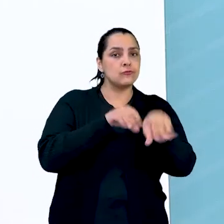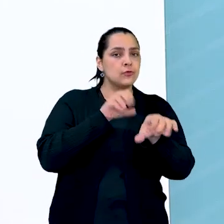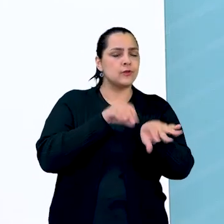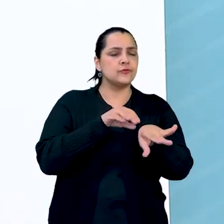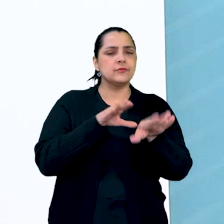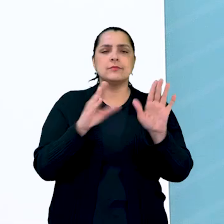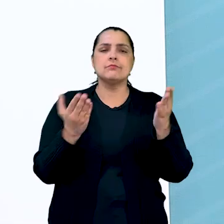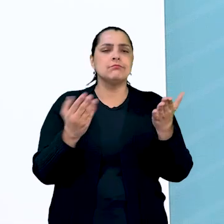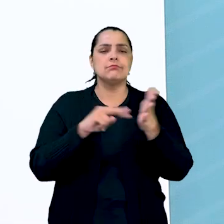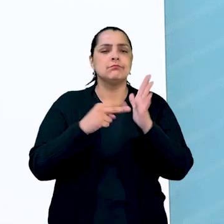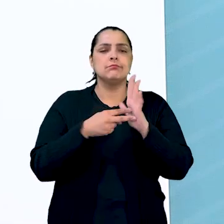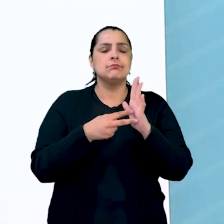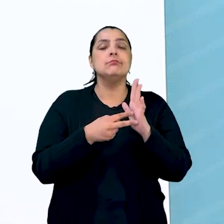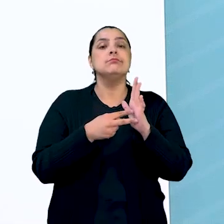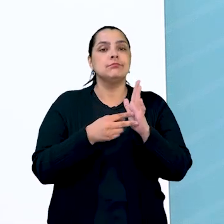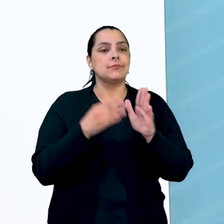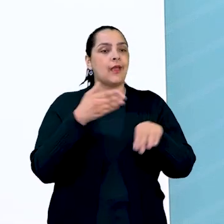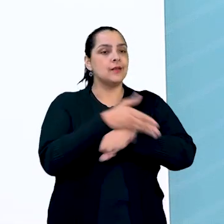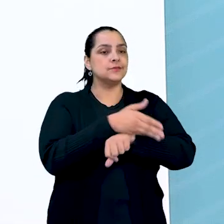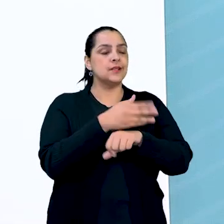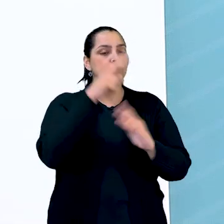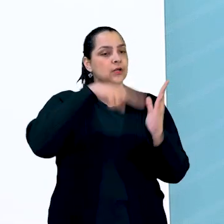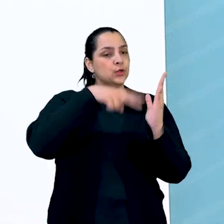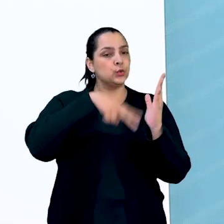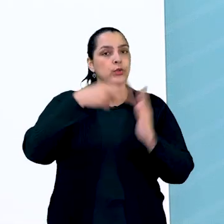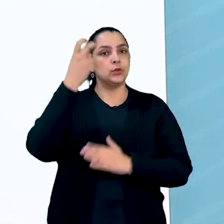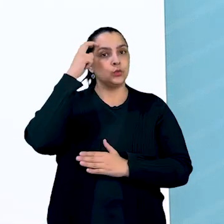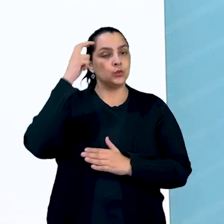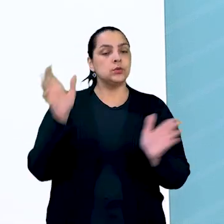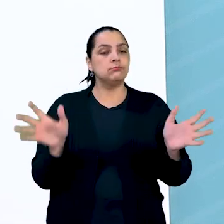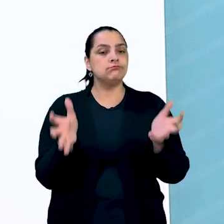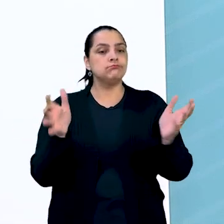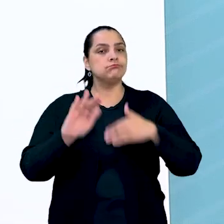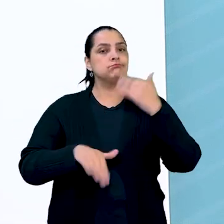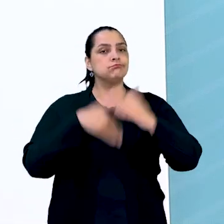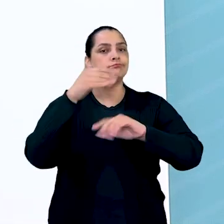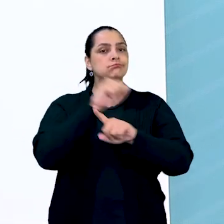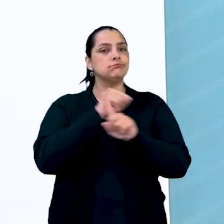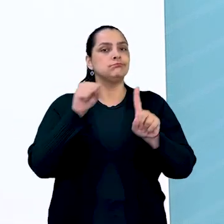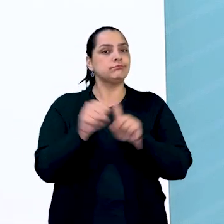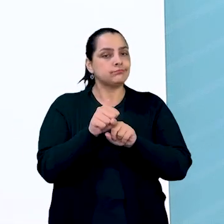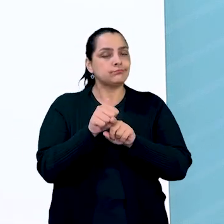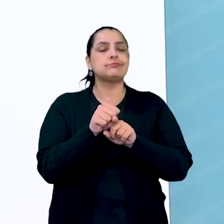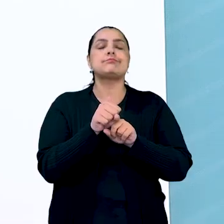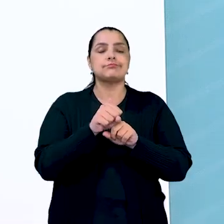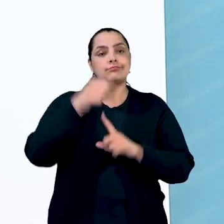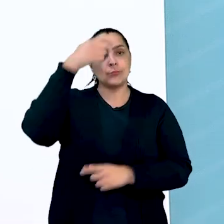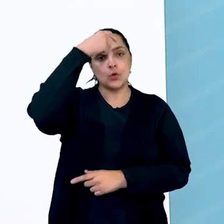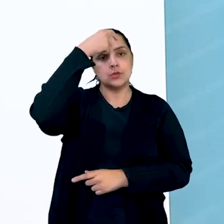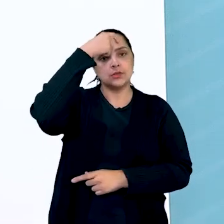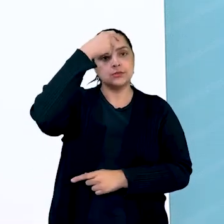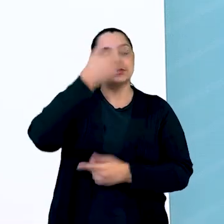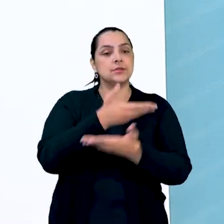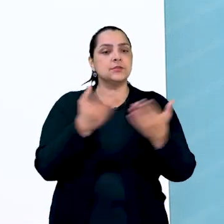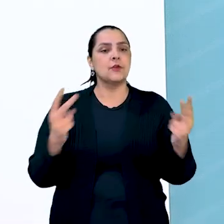socioeducativo. A ideia é promover o acesso à leitura e à cultura como instrumento de transformação social e de conscientização sobre o valor